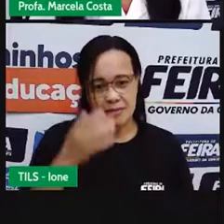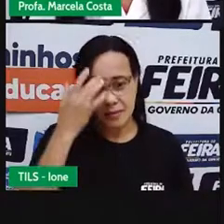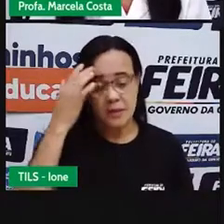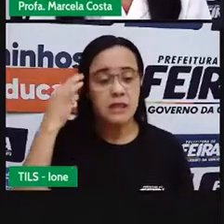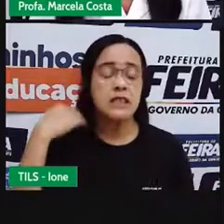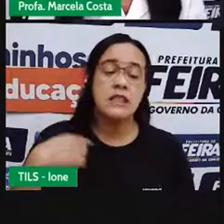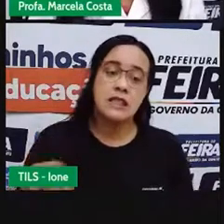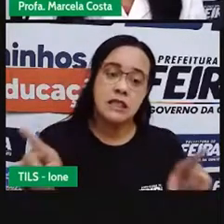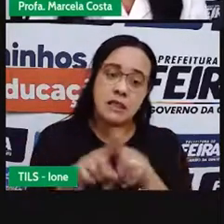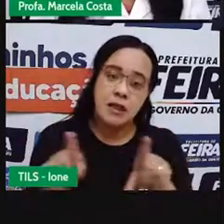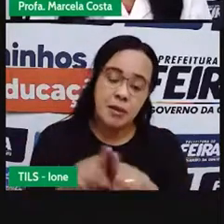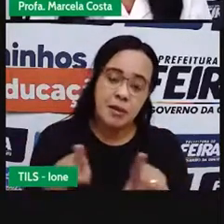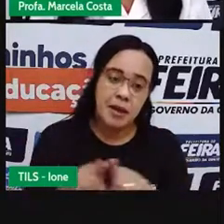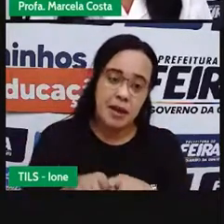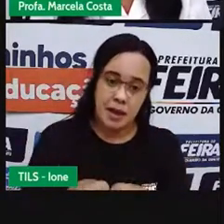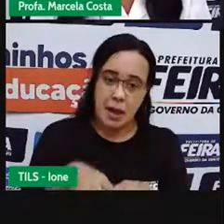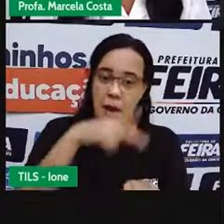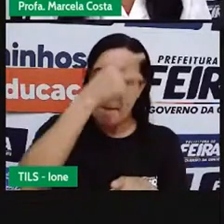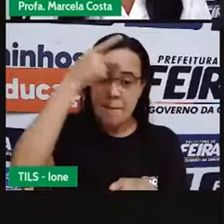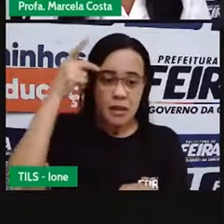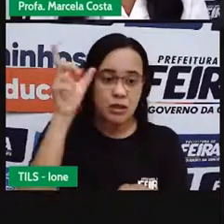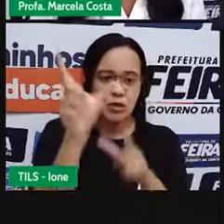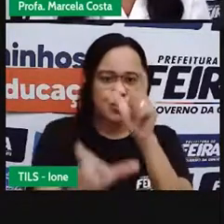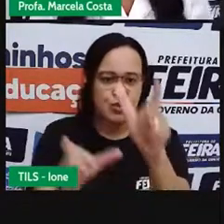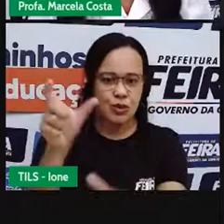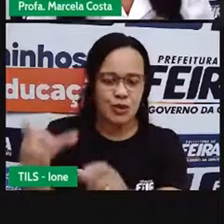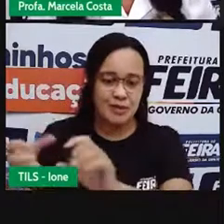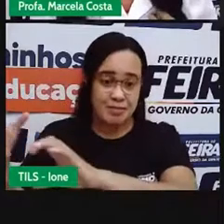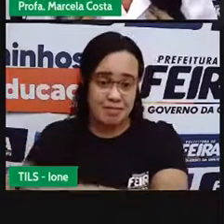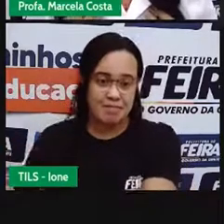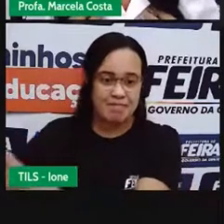desse? Tem também os coletores de lixo,